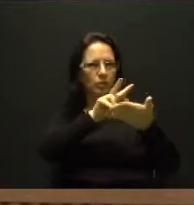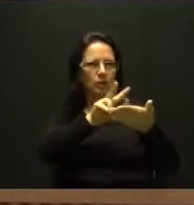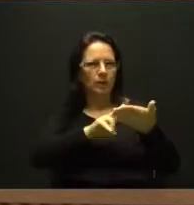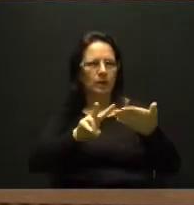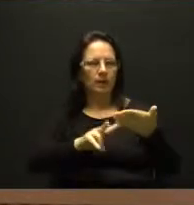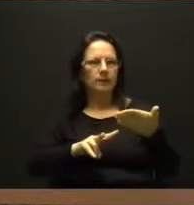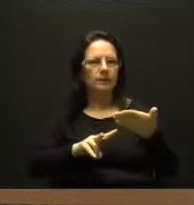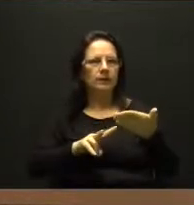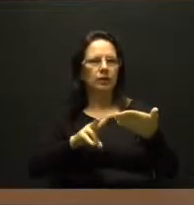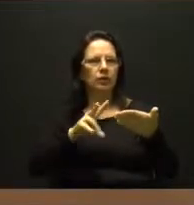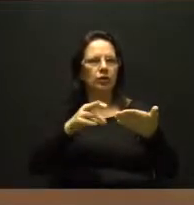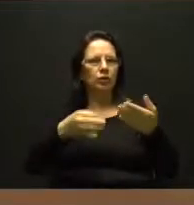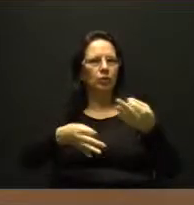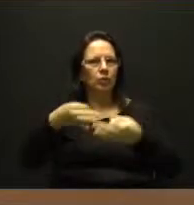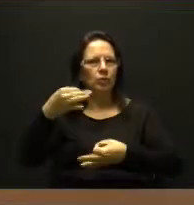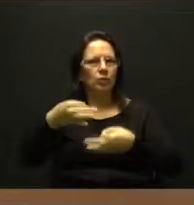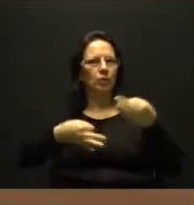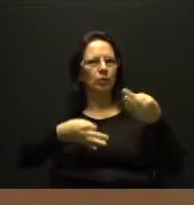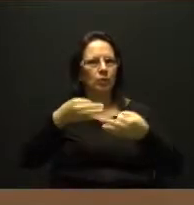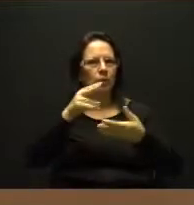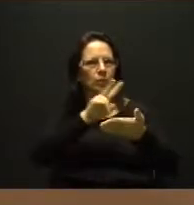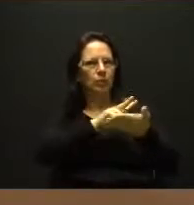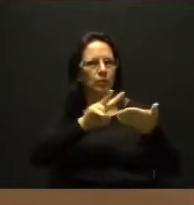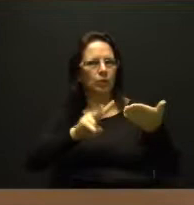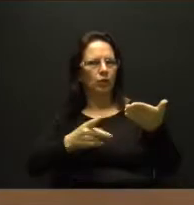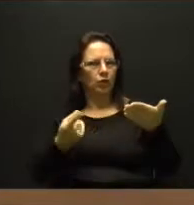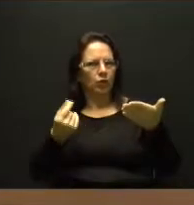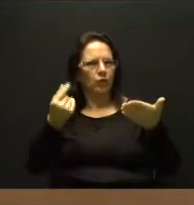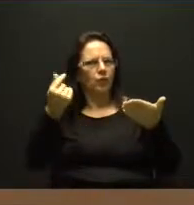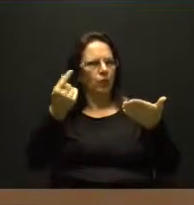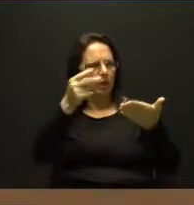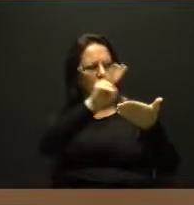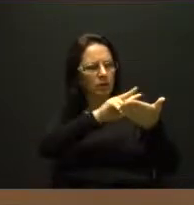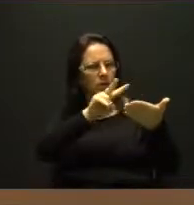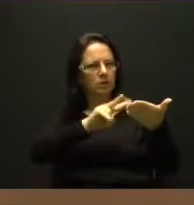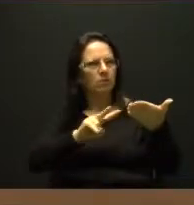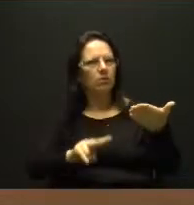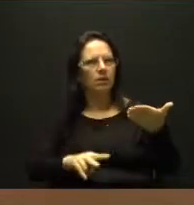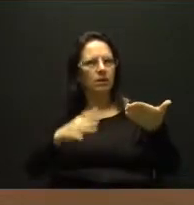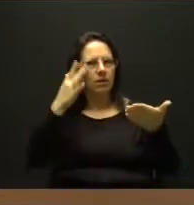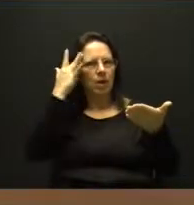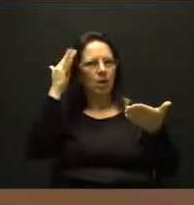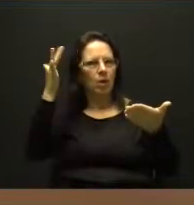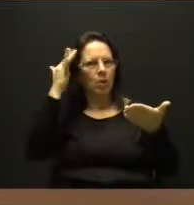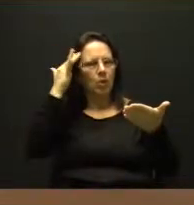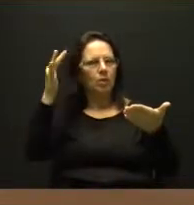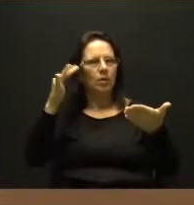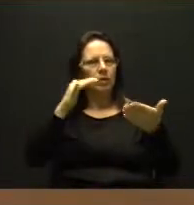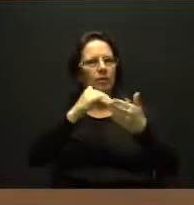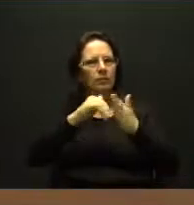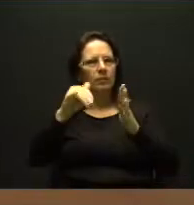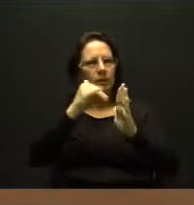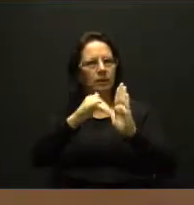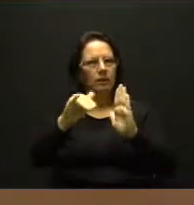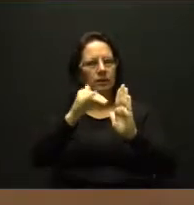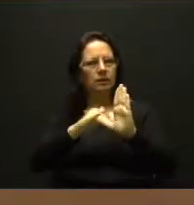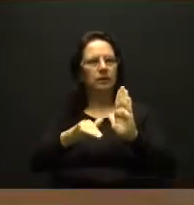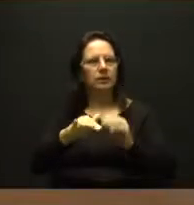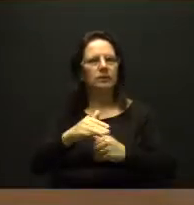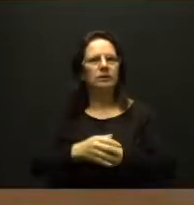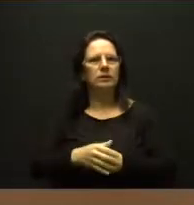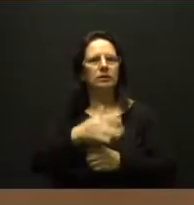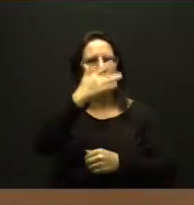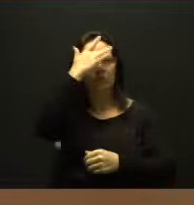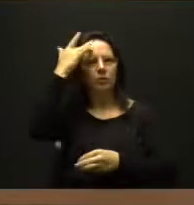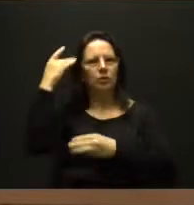técnico jurídico legal um financeiro e orçamentário não se vislumbra óbice à normal tramitação da matéria quanto ao